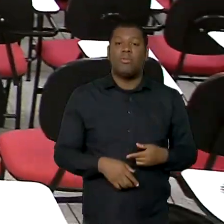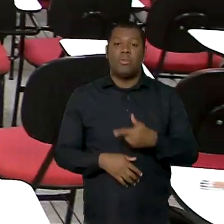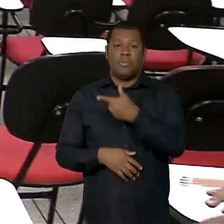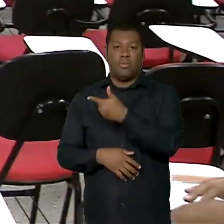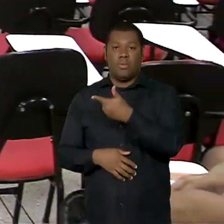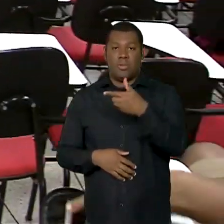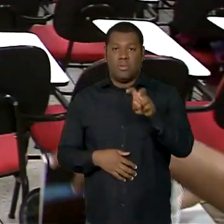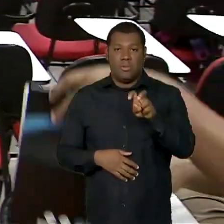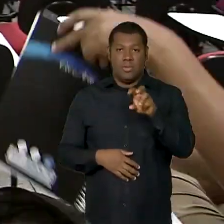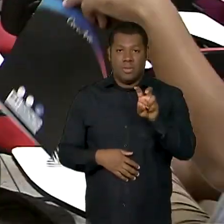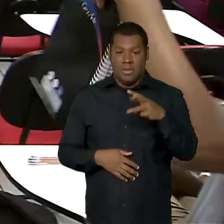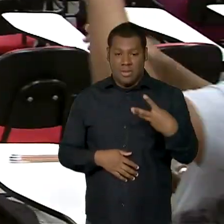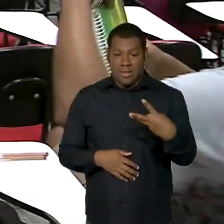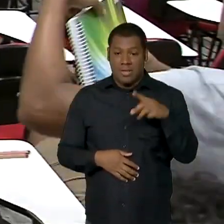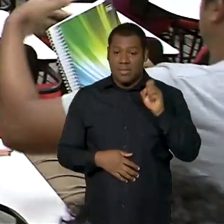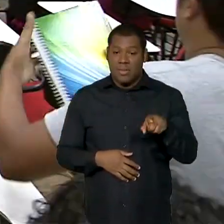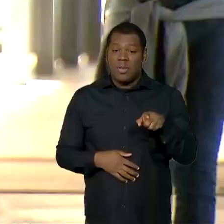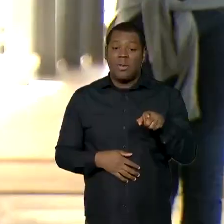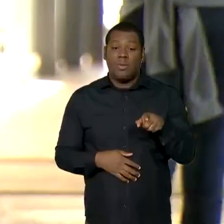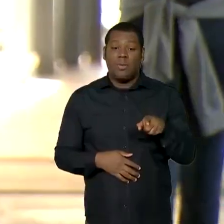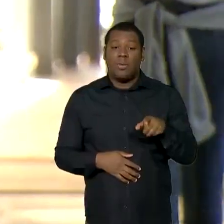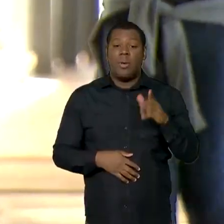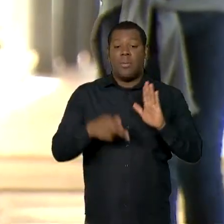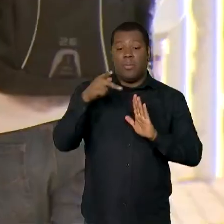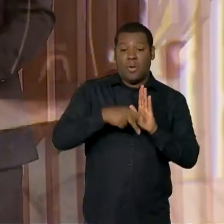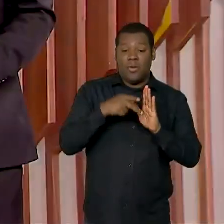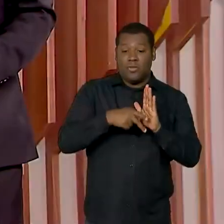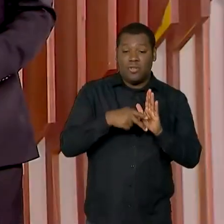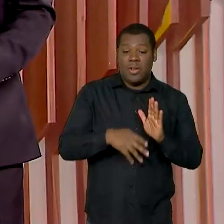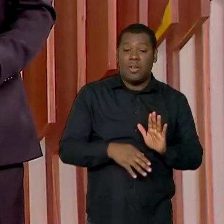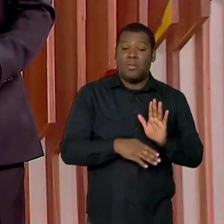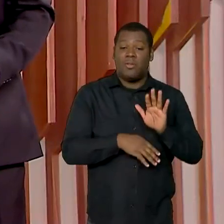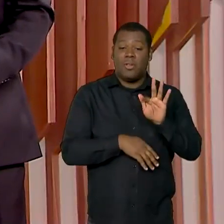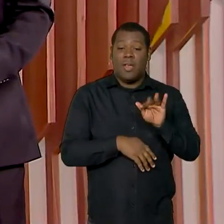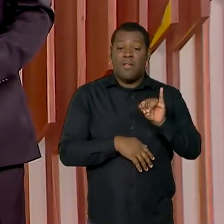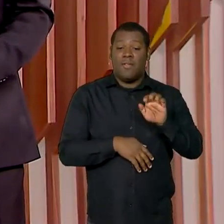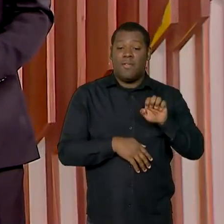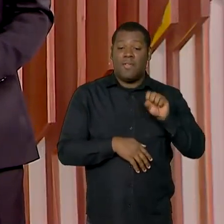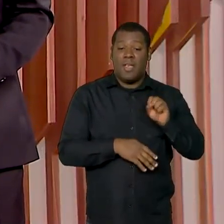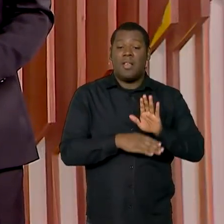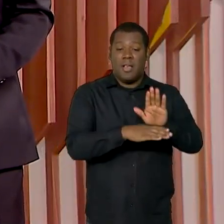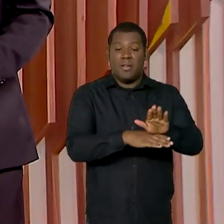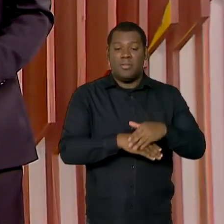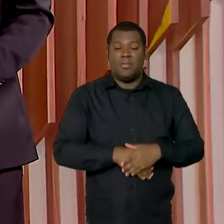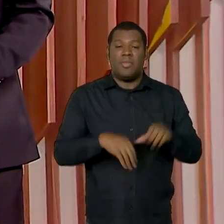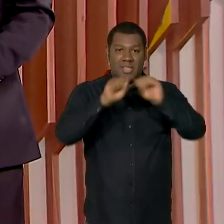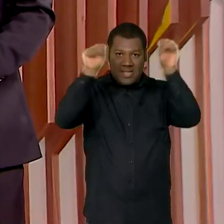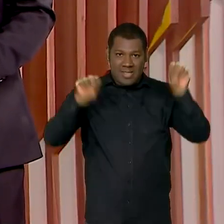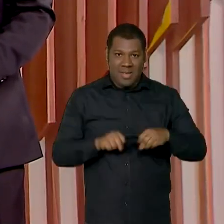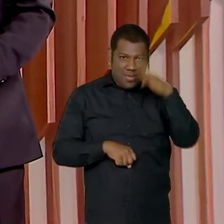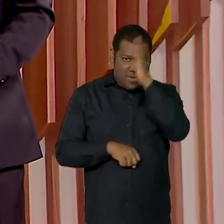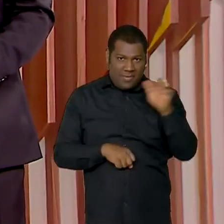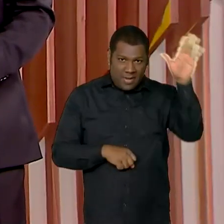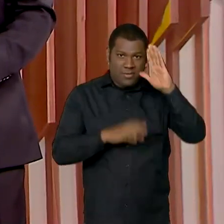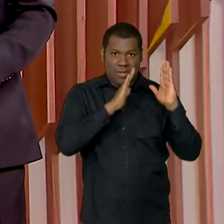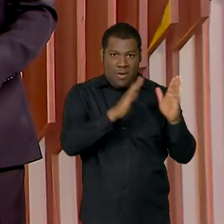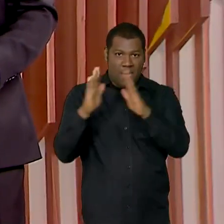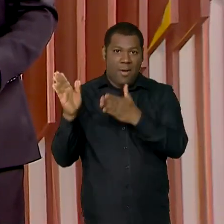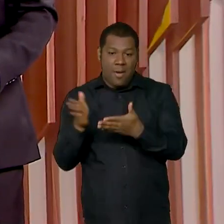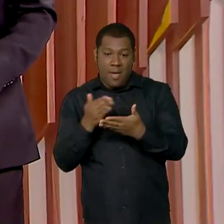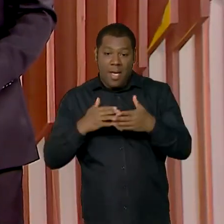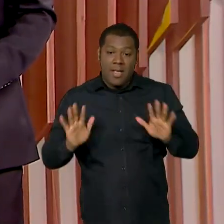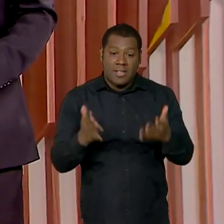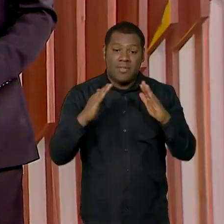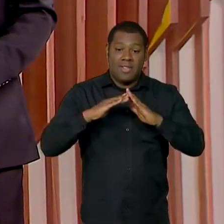253 mil brasileiros já foram beneficiados pelo Desenrola Fies. E Sistema Nacional de Bibliotecas vai fortalecer o hábito de ler